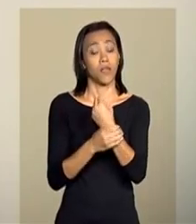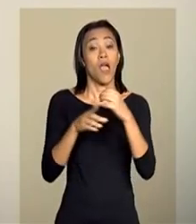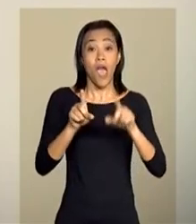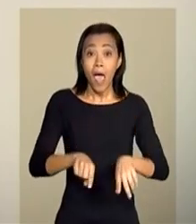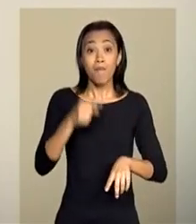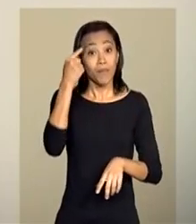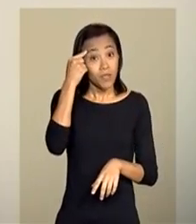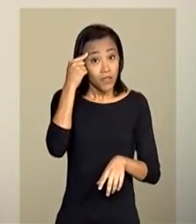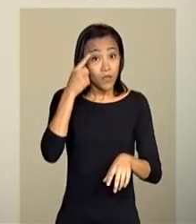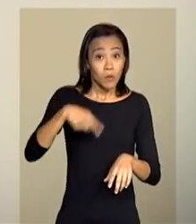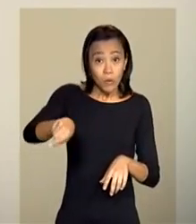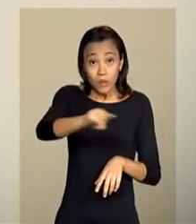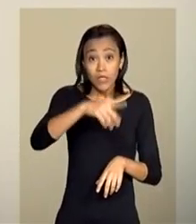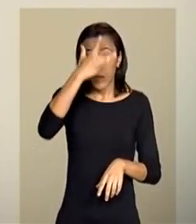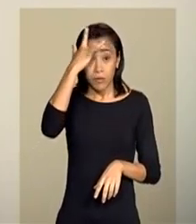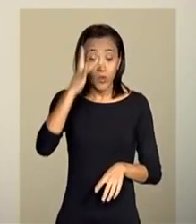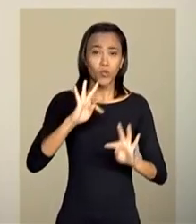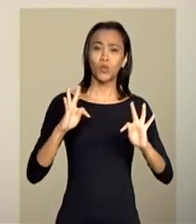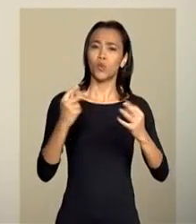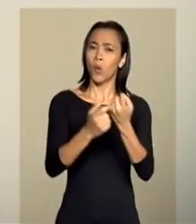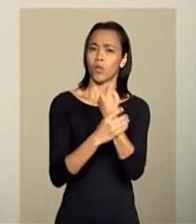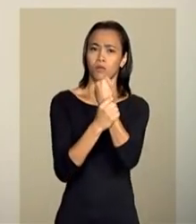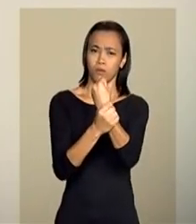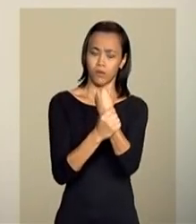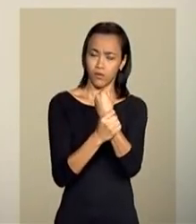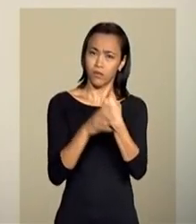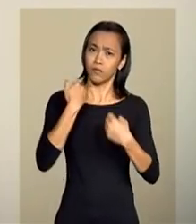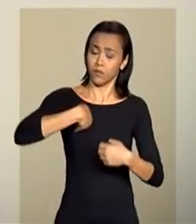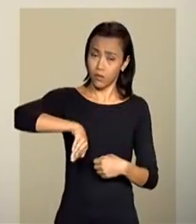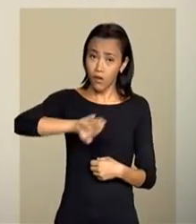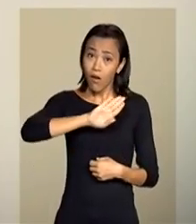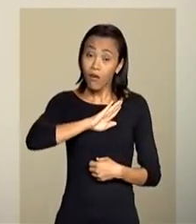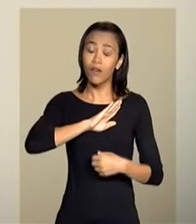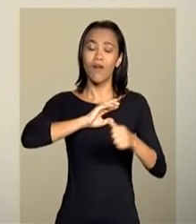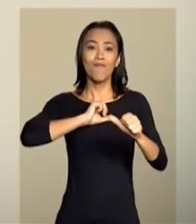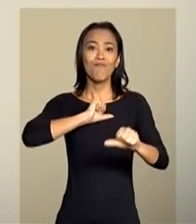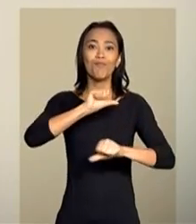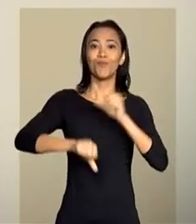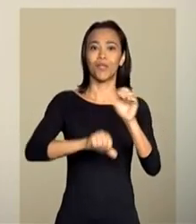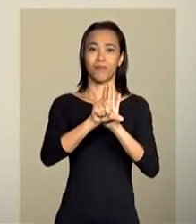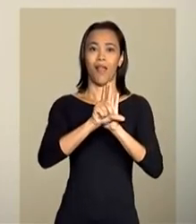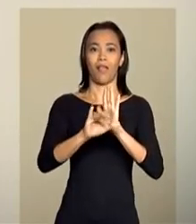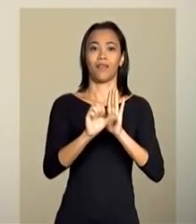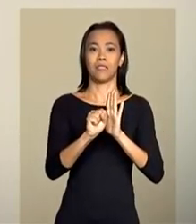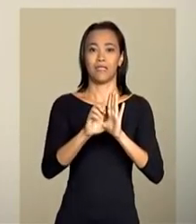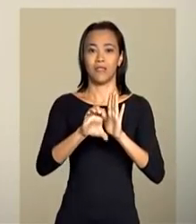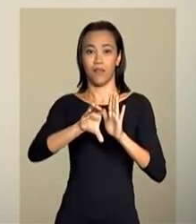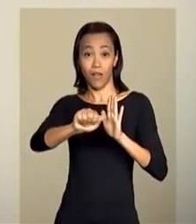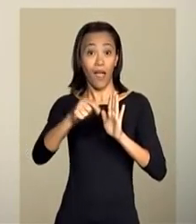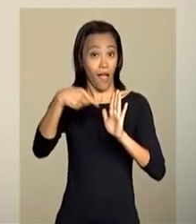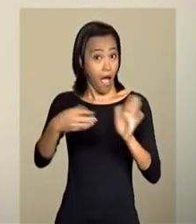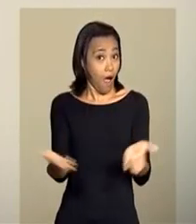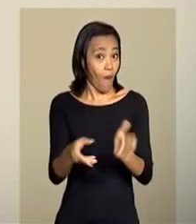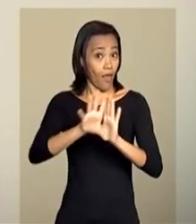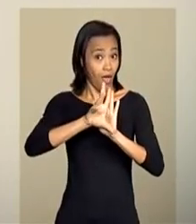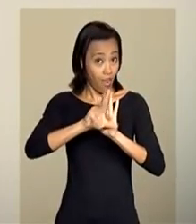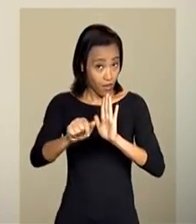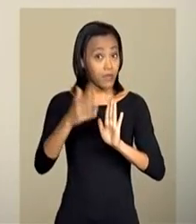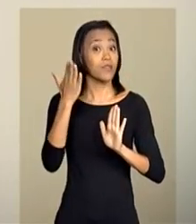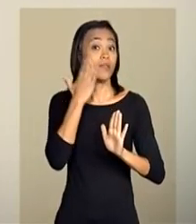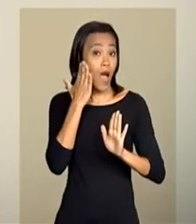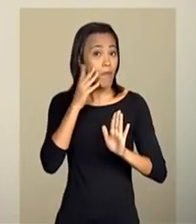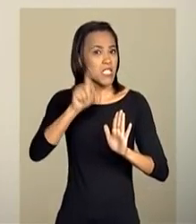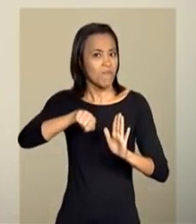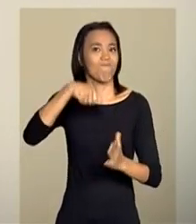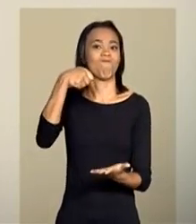pensando nisso na segurança de todo o mundo que nós mudamos a lei seca que agora a Lei Seca sabe Luciano